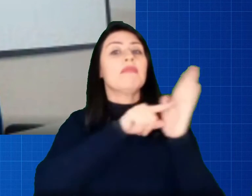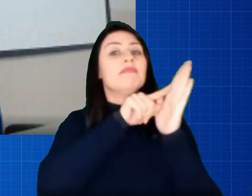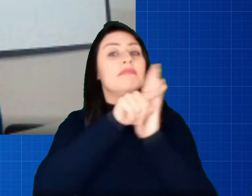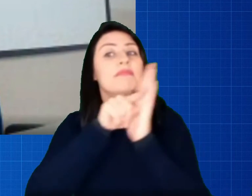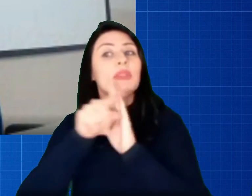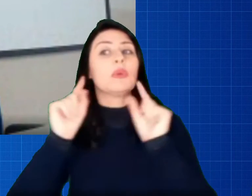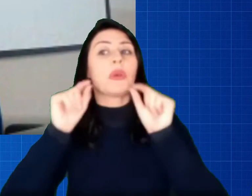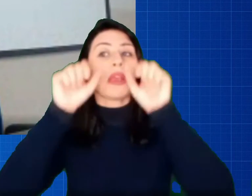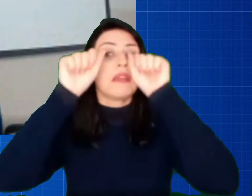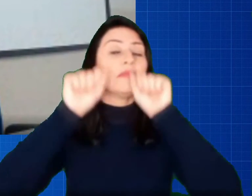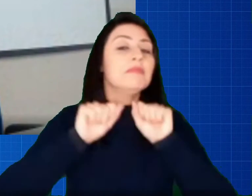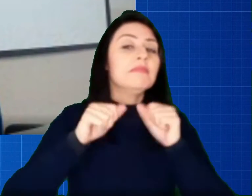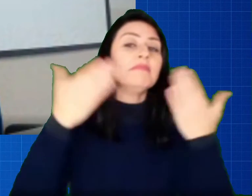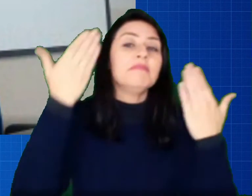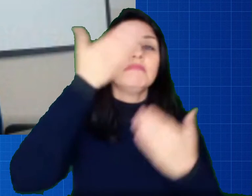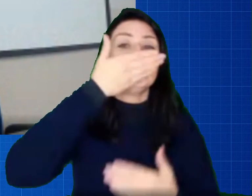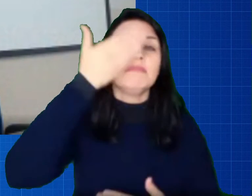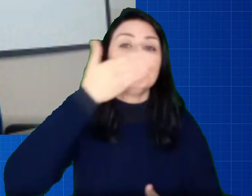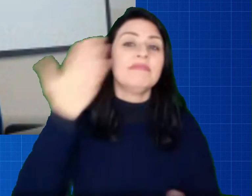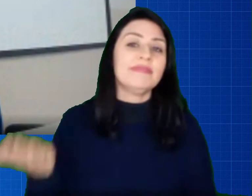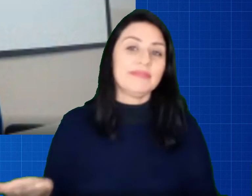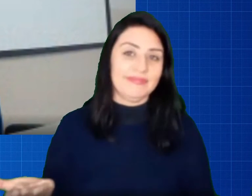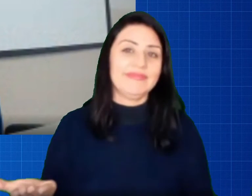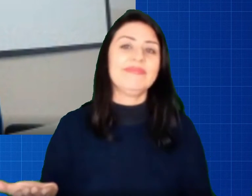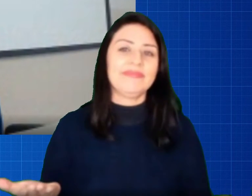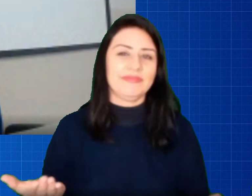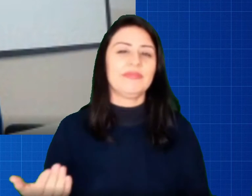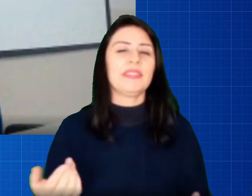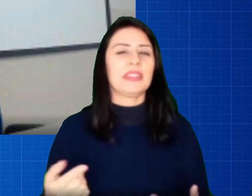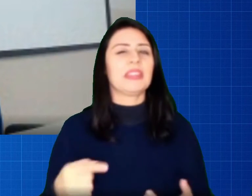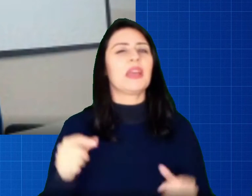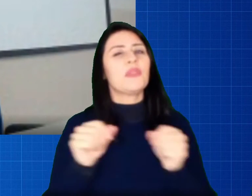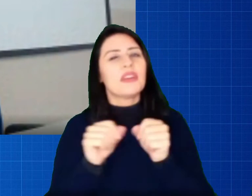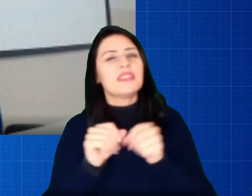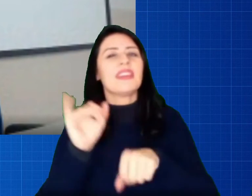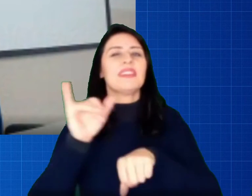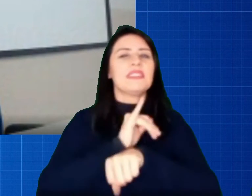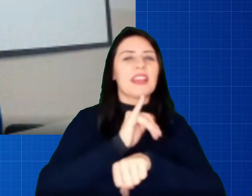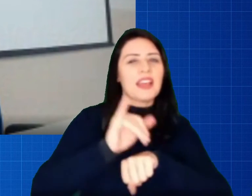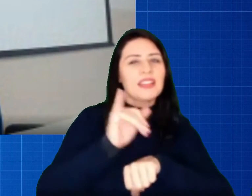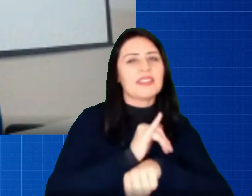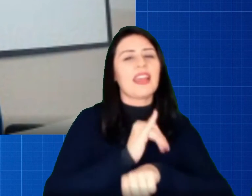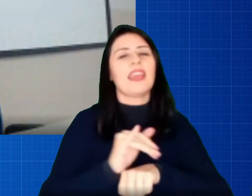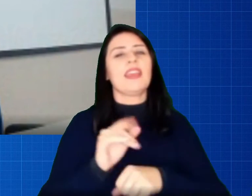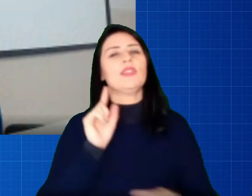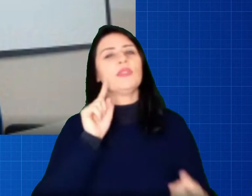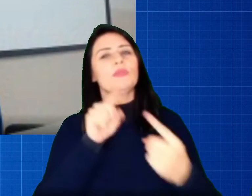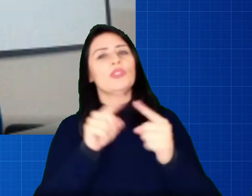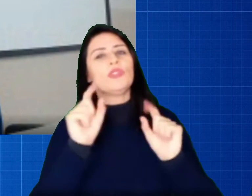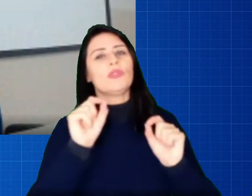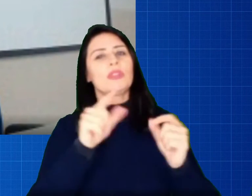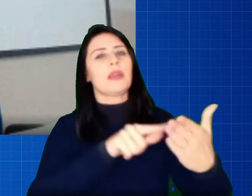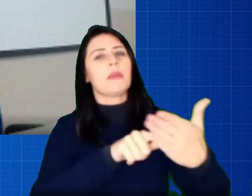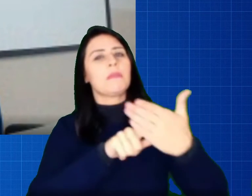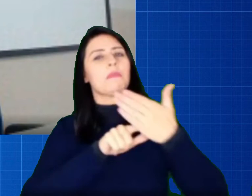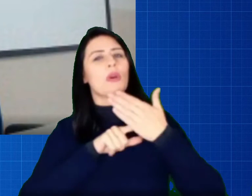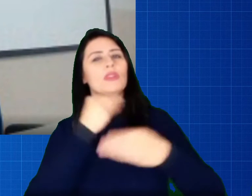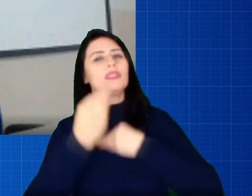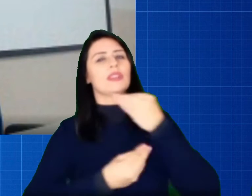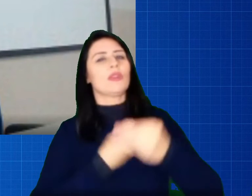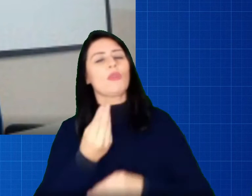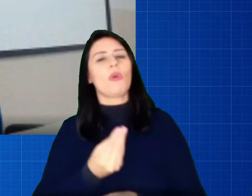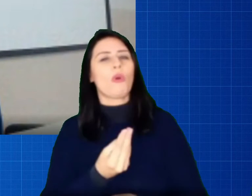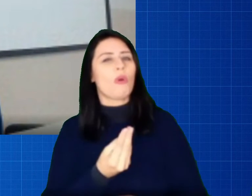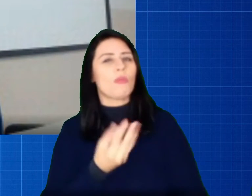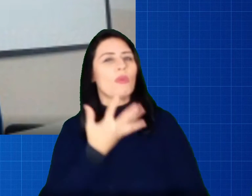crianças viram, o que eles acessaram. Eu acho que o diagnóstico, usar alguma dinâmica